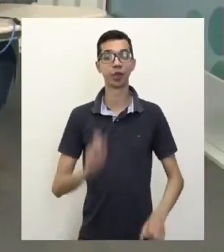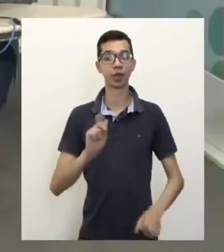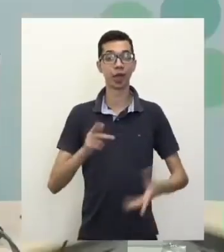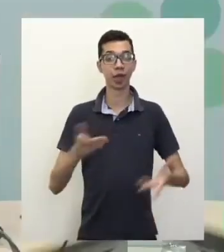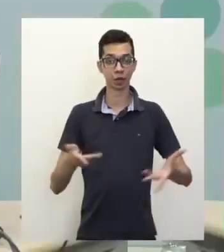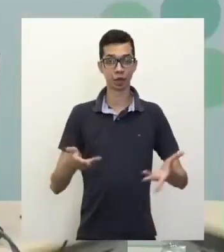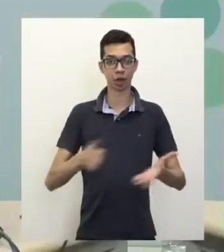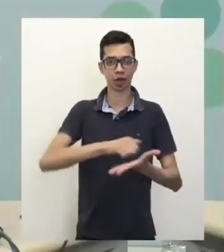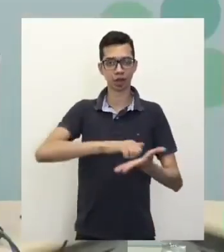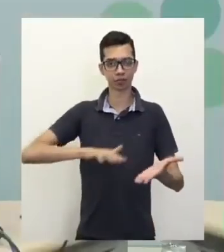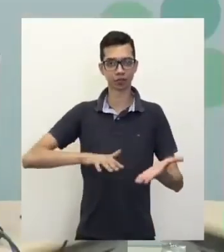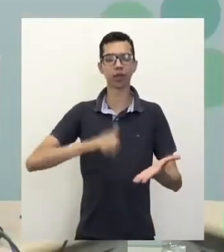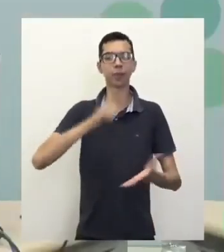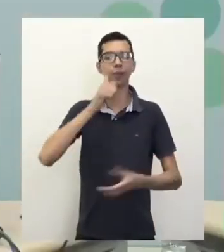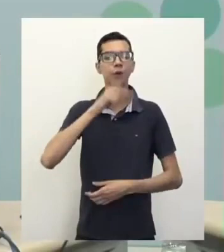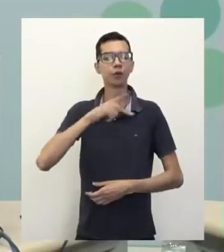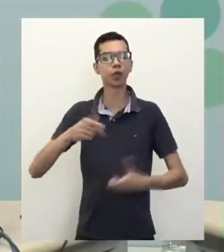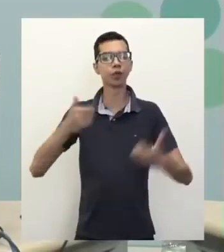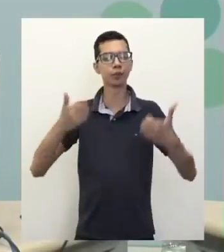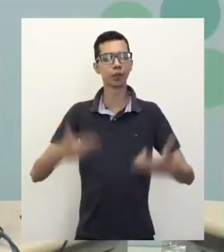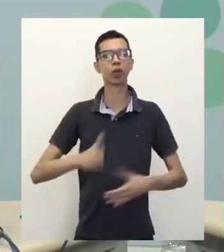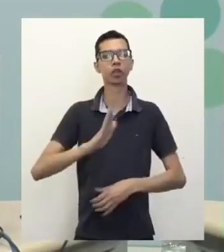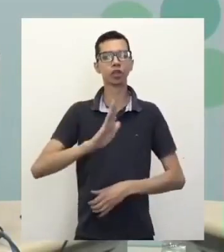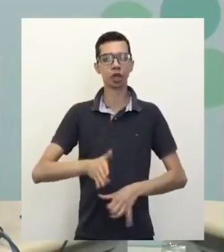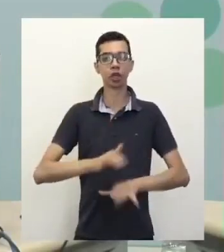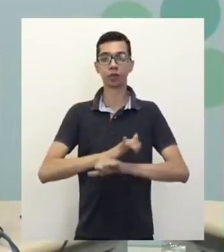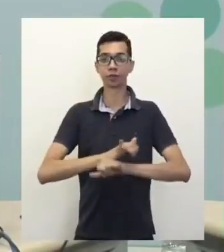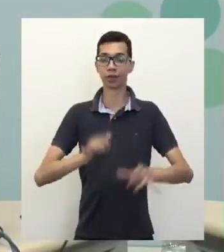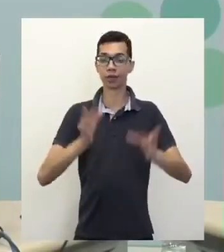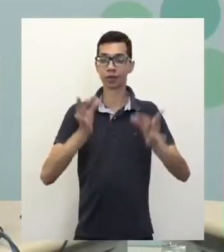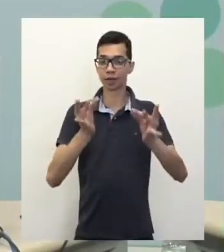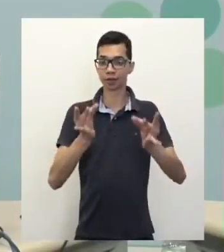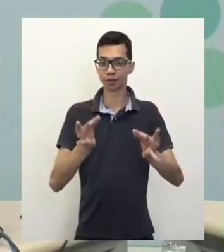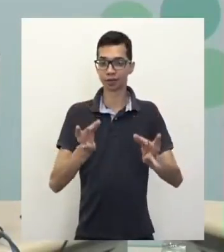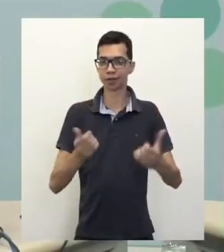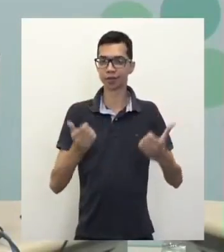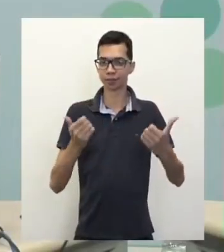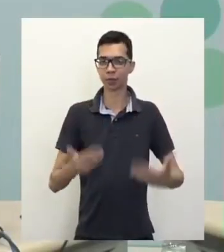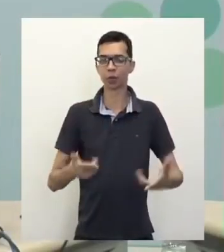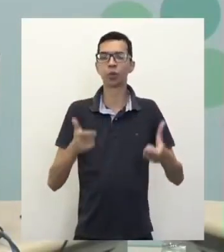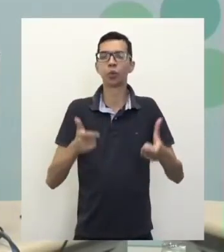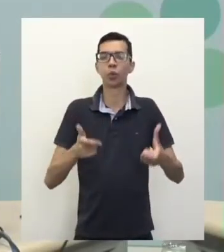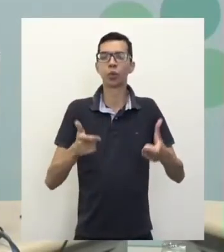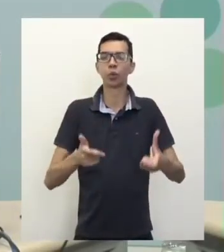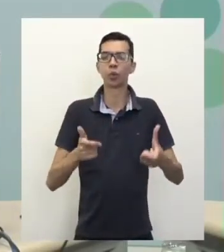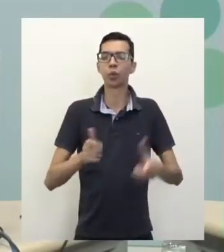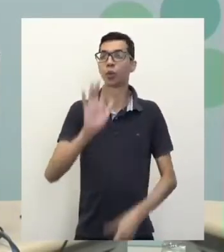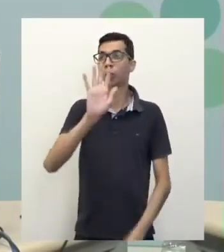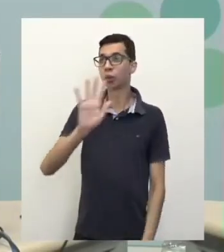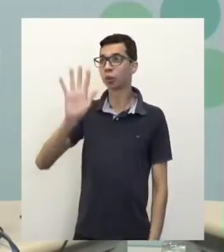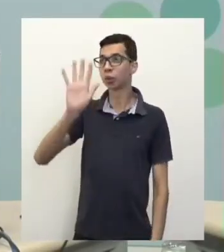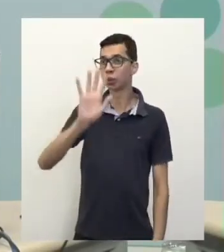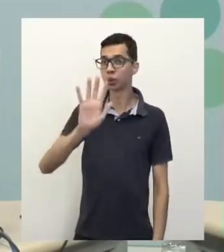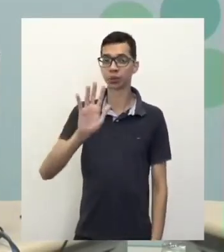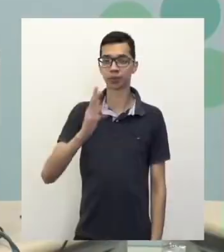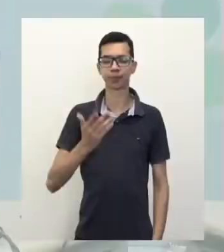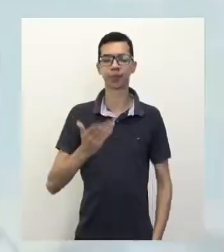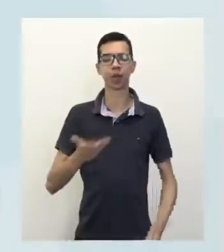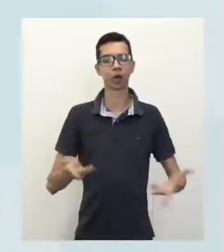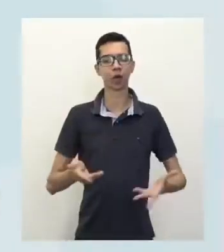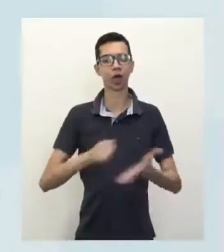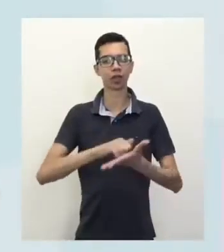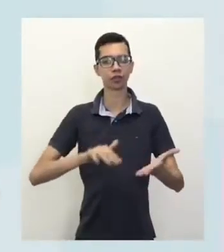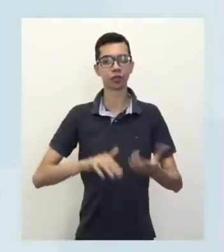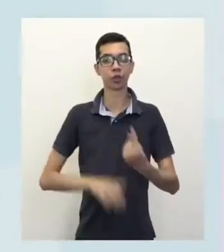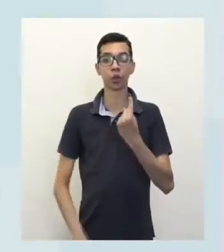né? A professora contextualizou, falou um pouquinho, né, com foco aí em cada região, e nós vamos fazer uma atividade. Então, a atividade